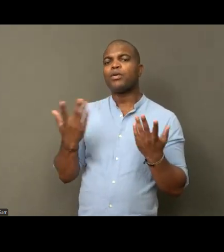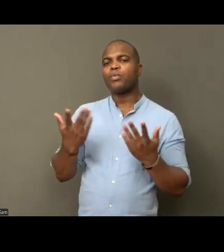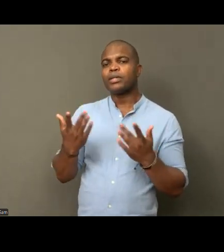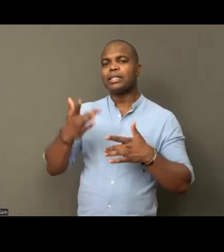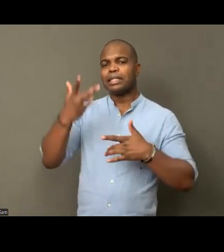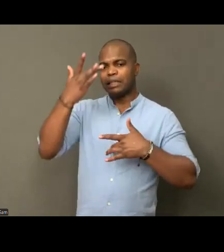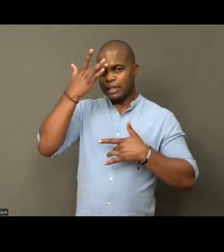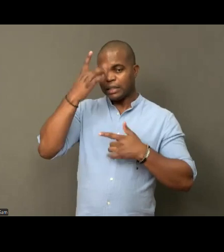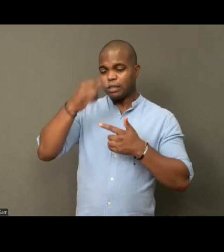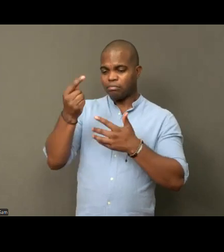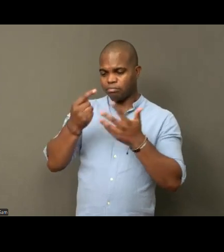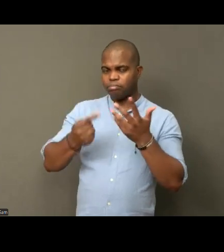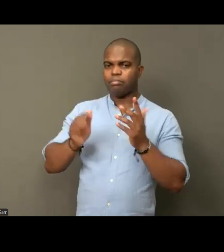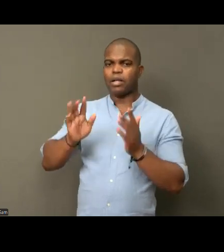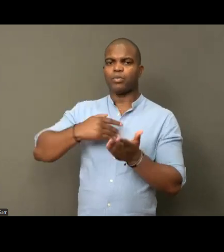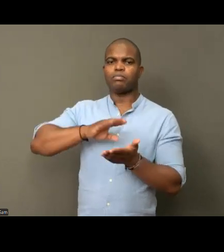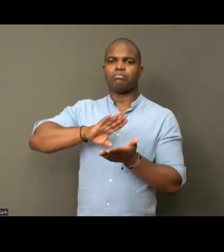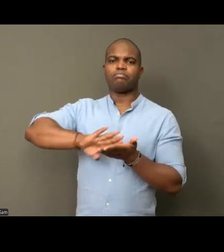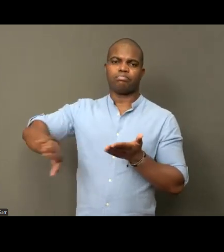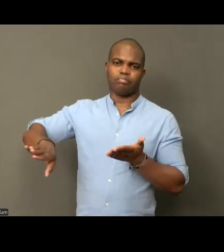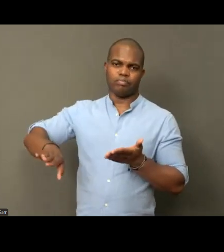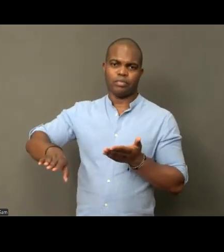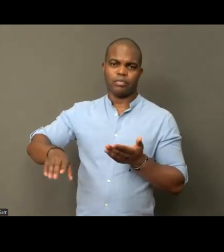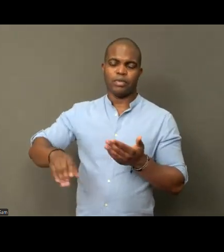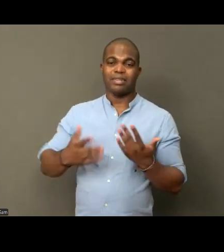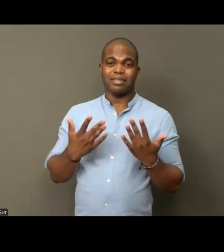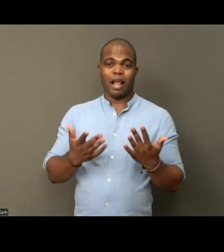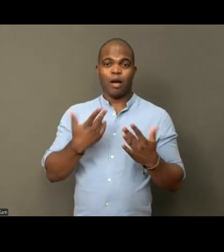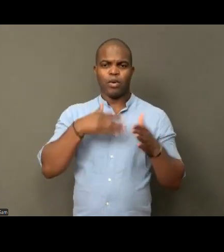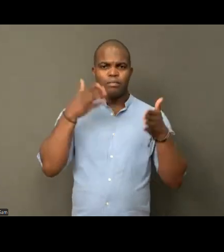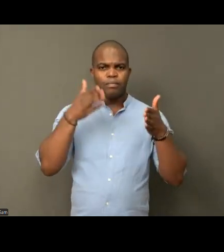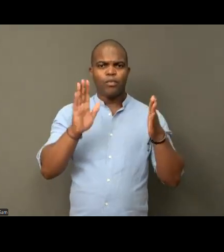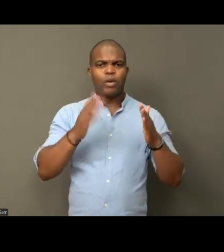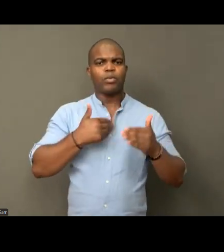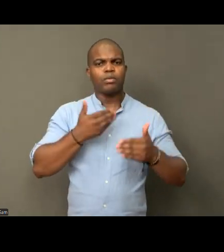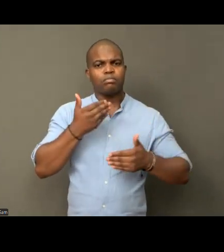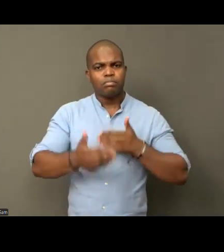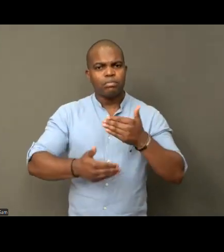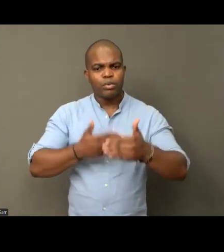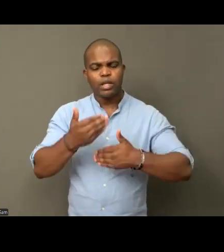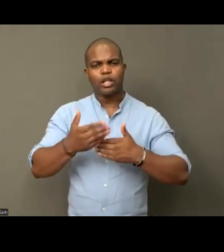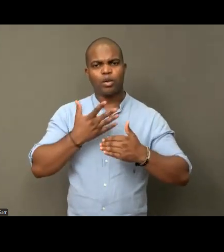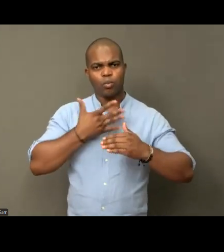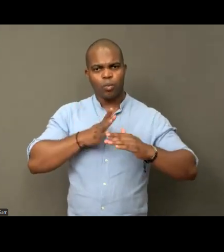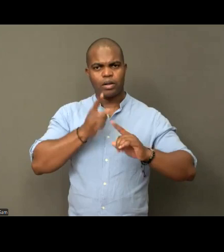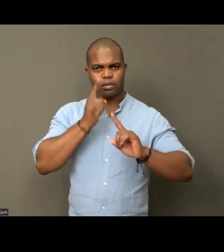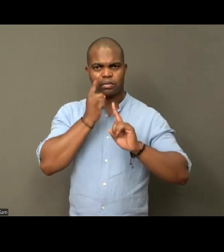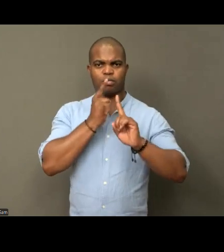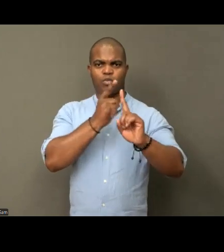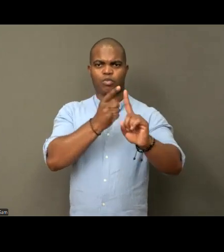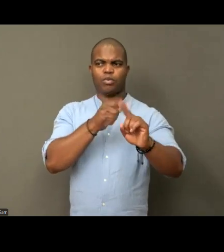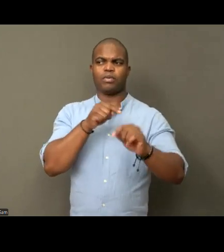direção com o apoio de mecanismos com os fundos rotativos regionais da OPAS,